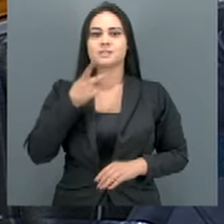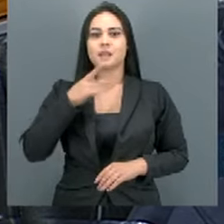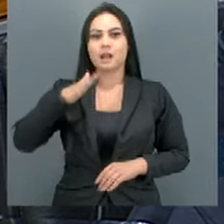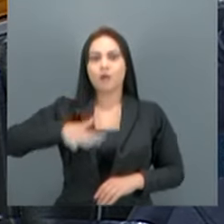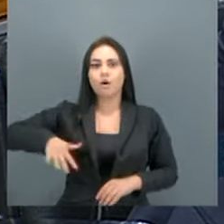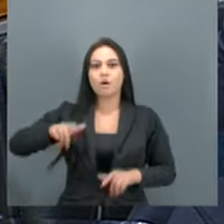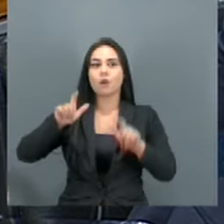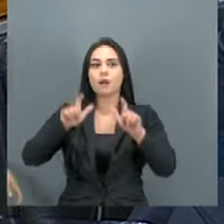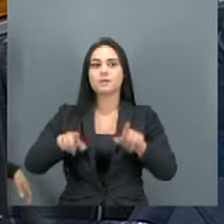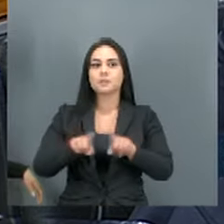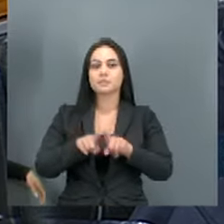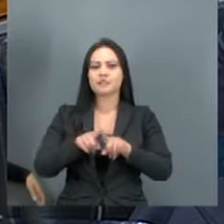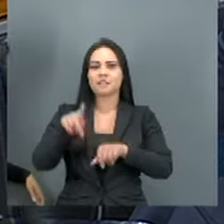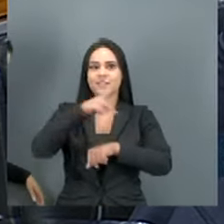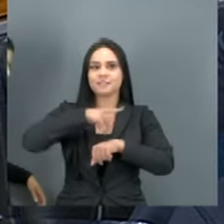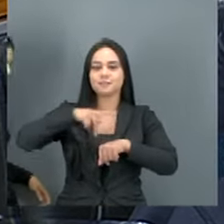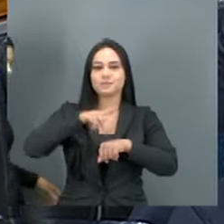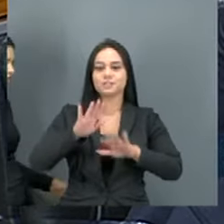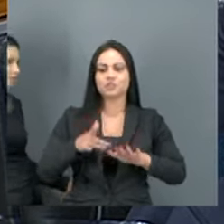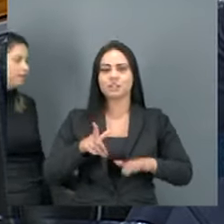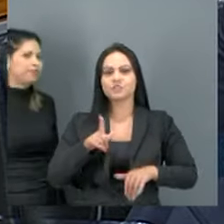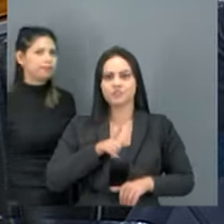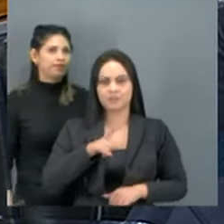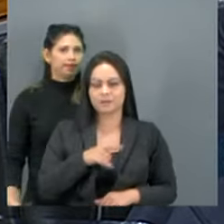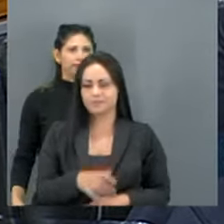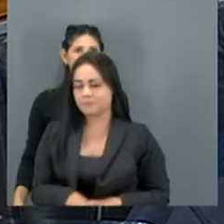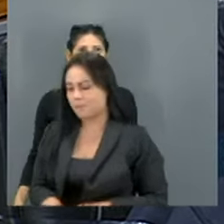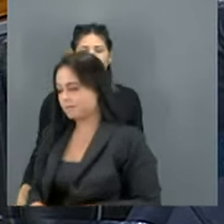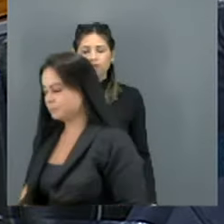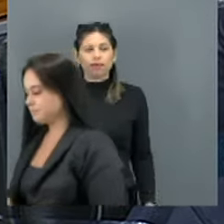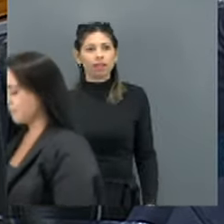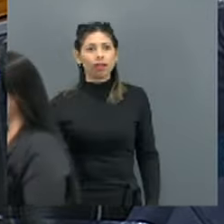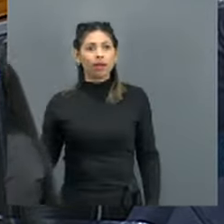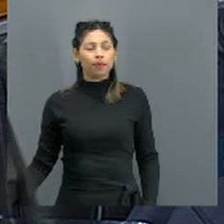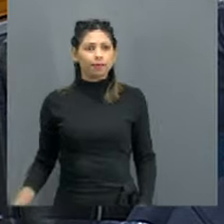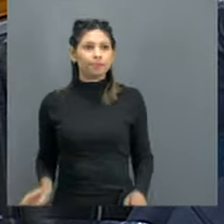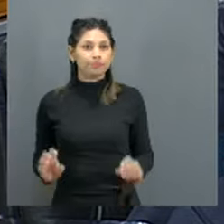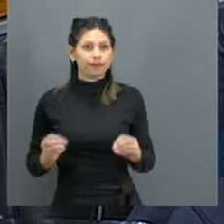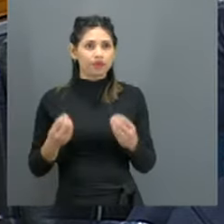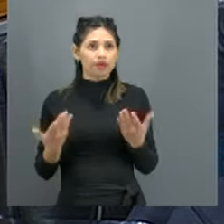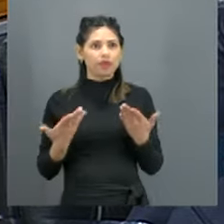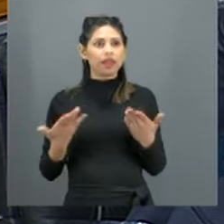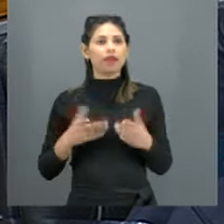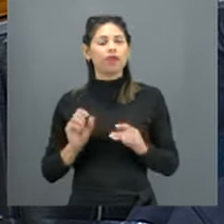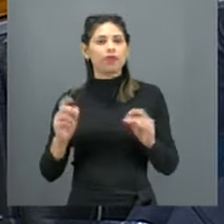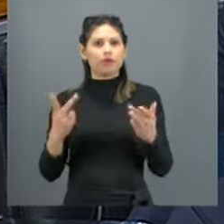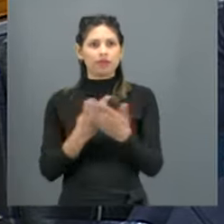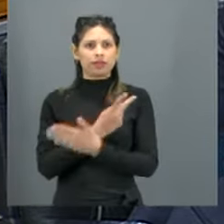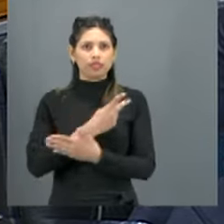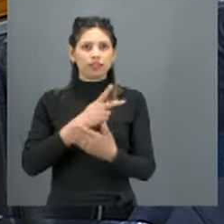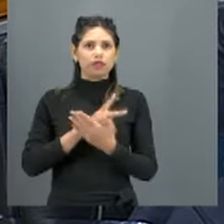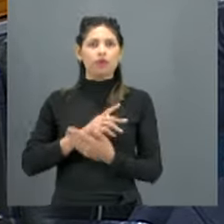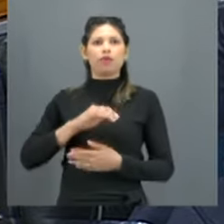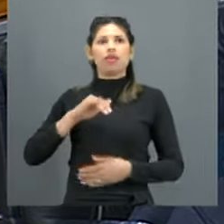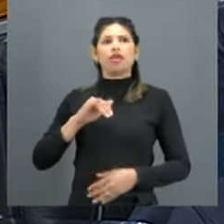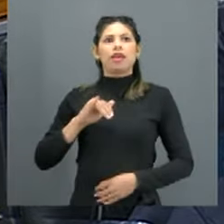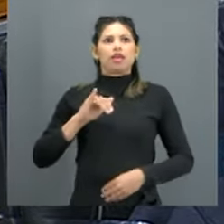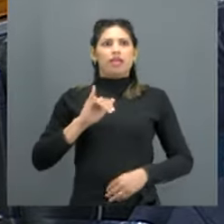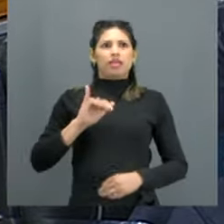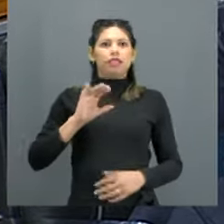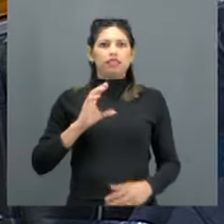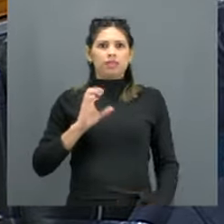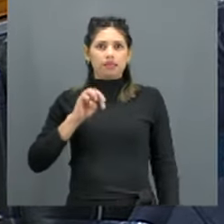ambientalista, dentro do país, naquela figura explorada aí politicamente do Chico Mendes, mas a gente tem que lembrar que aquilo era um grupo